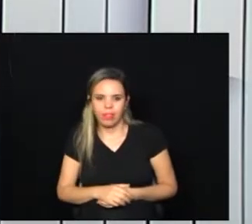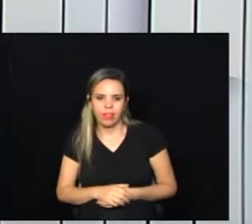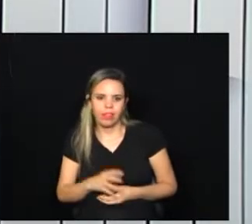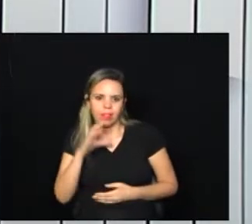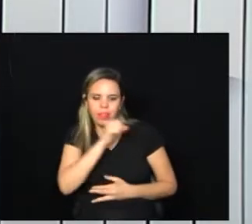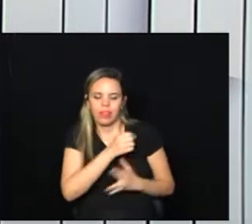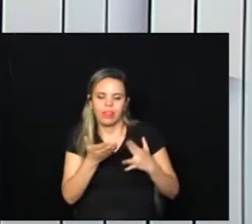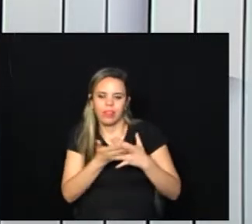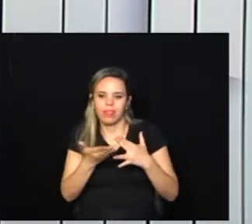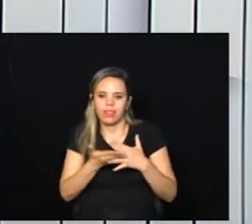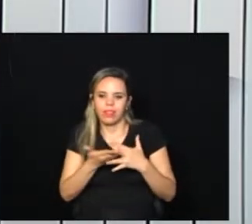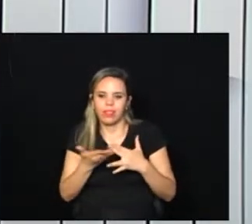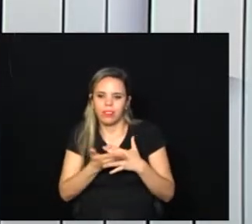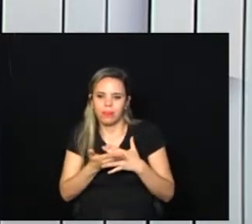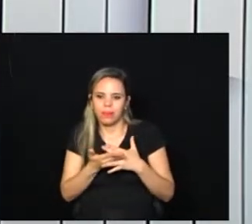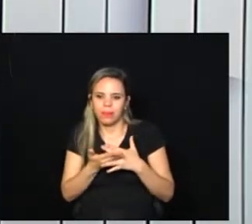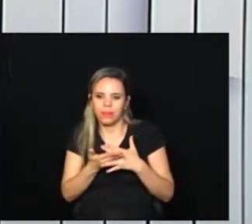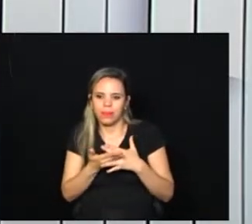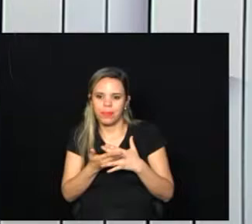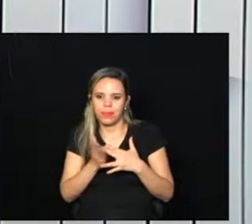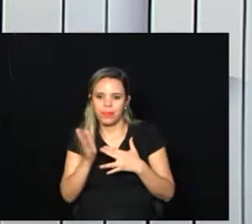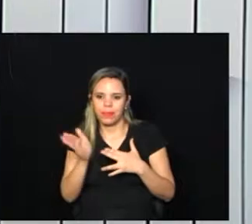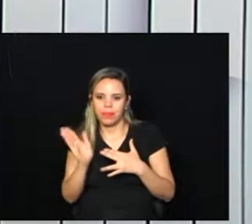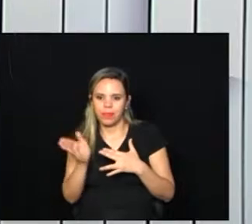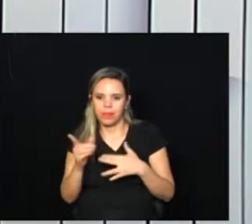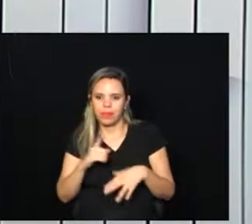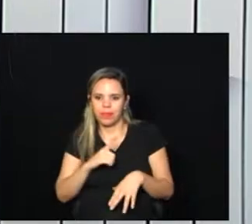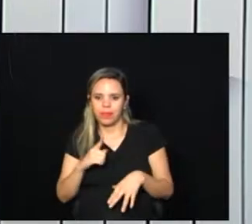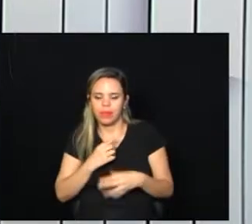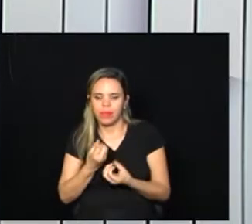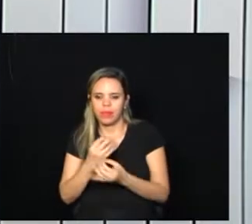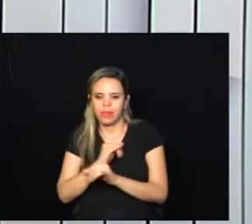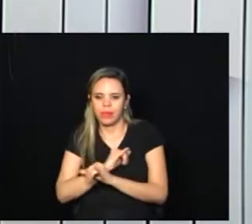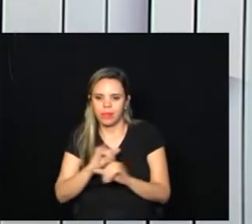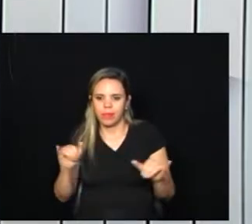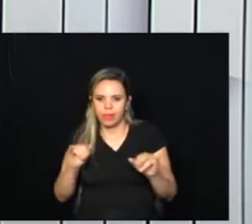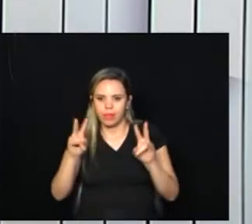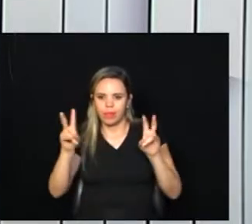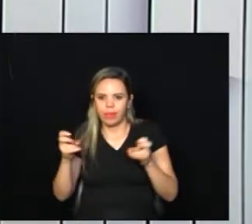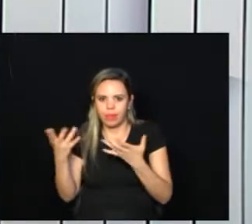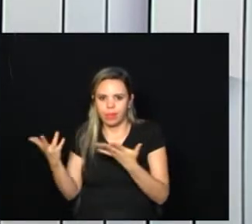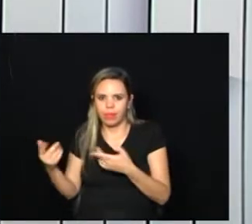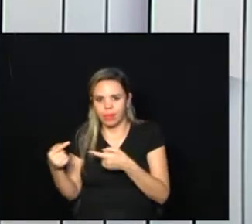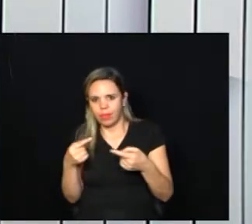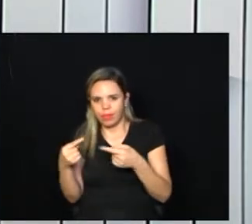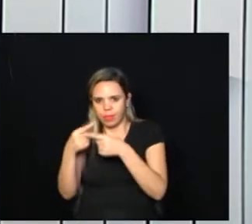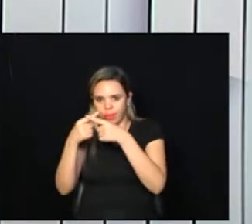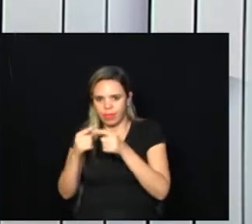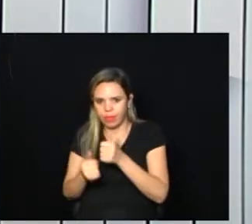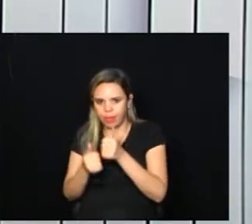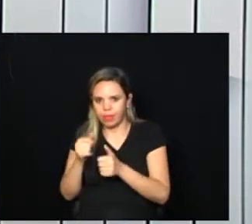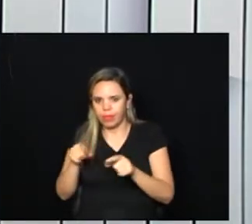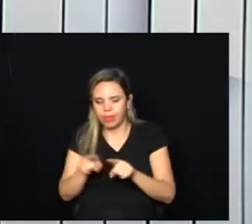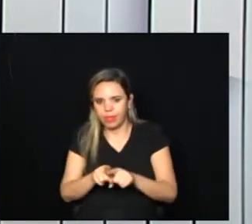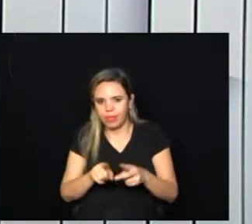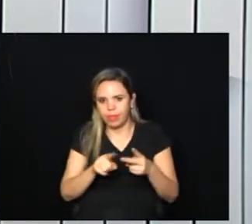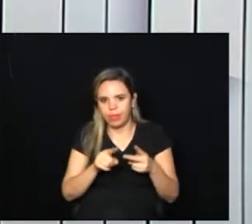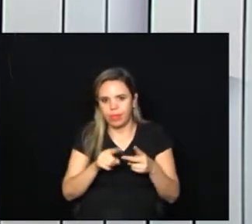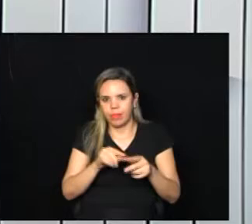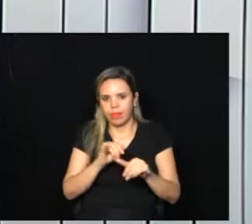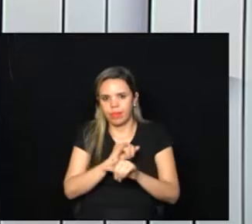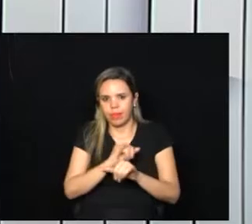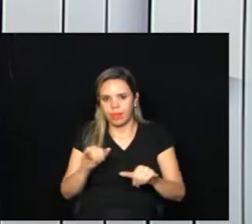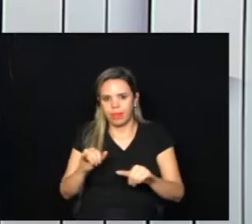seguinte, rápido intervalo, já tem informações sobre este duelo que o André citou, notícias